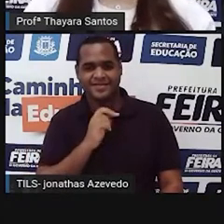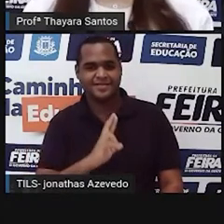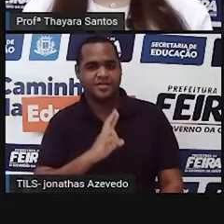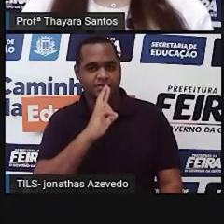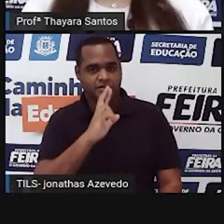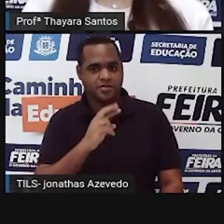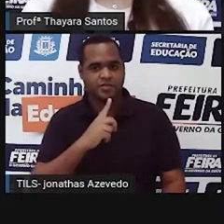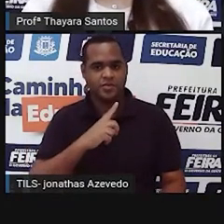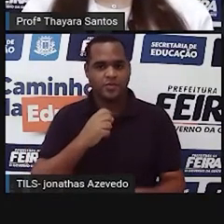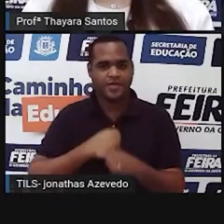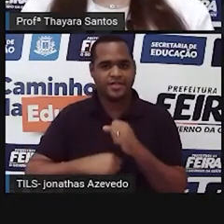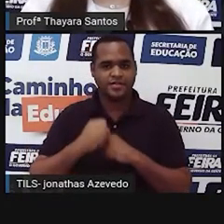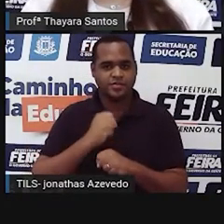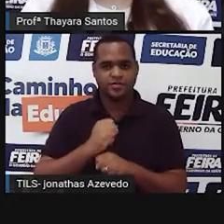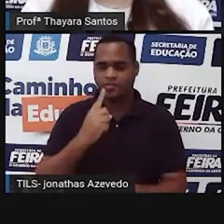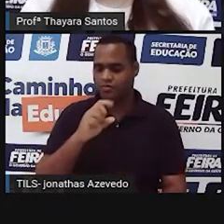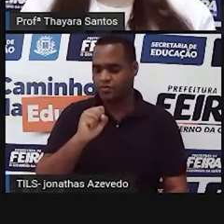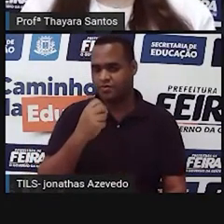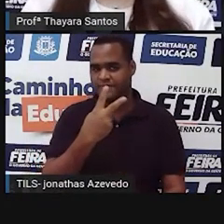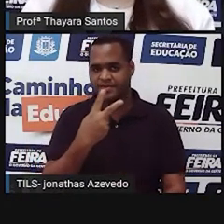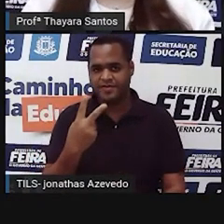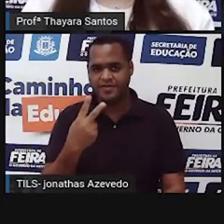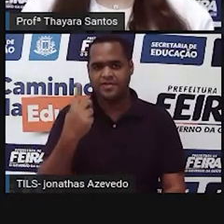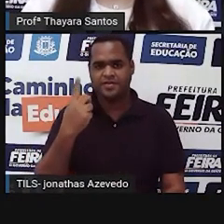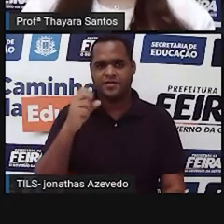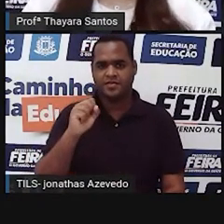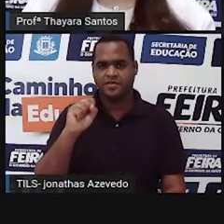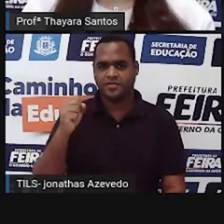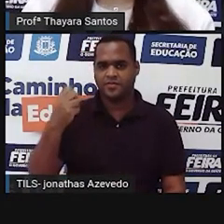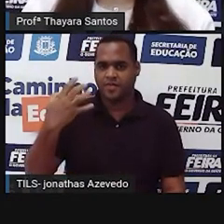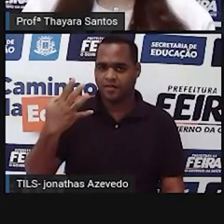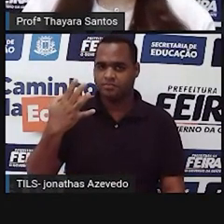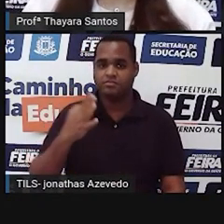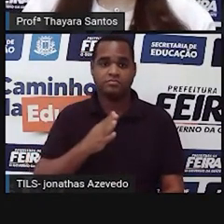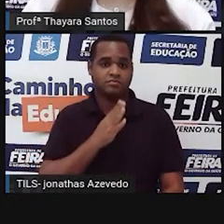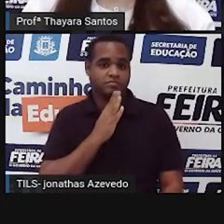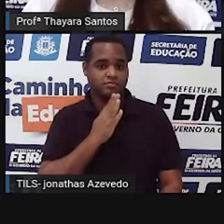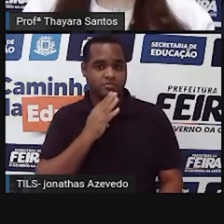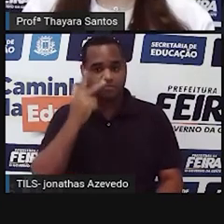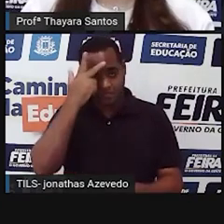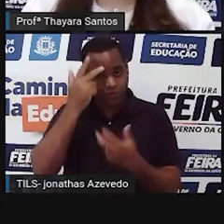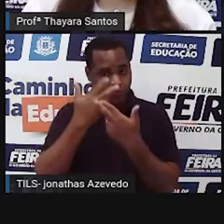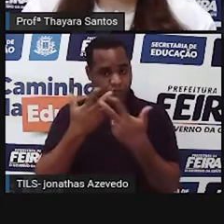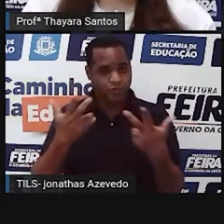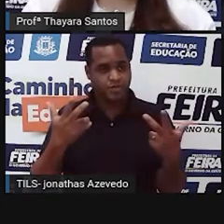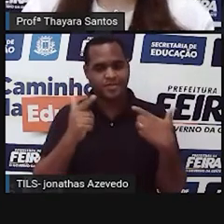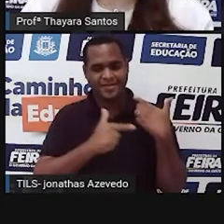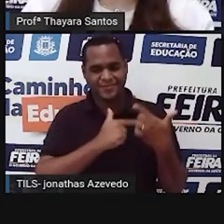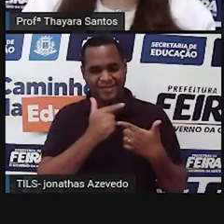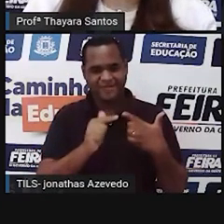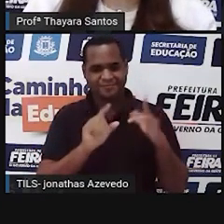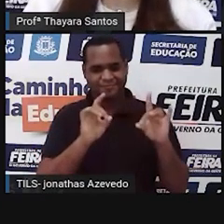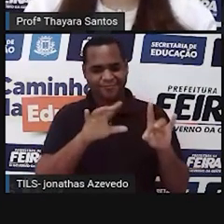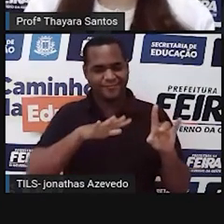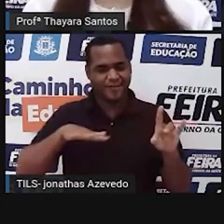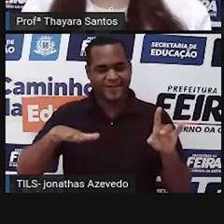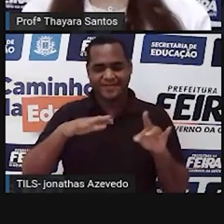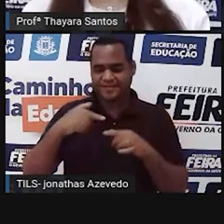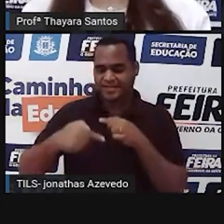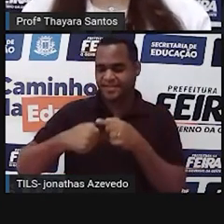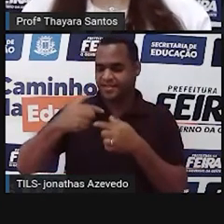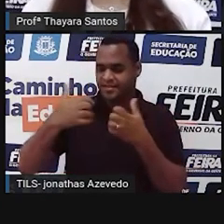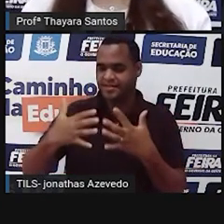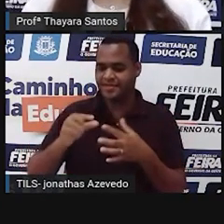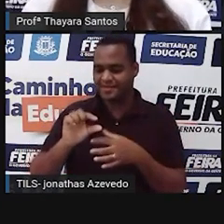1822 e 1884. E ele ficou muito conhecido justamente pelos trabalhos que ele fez na área de genética com